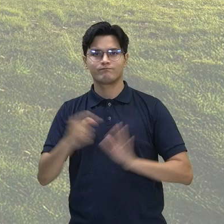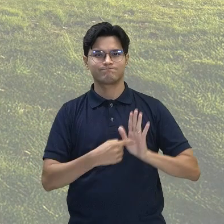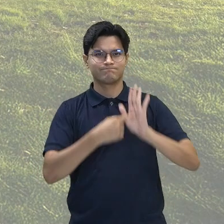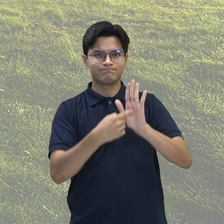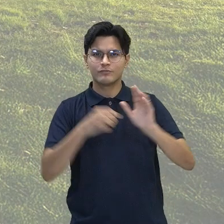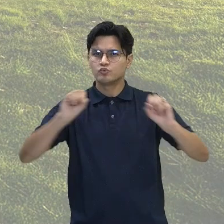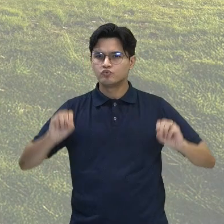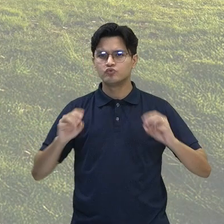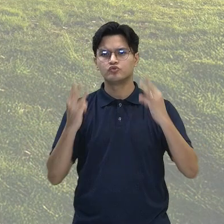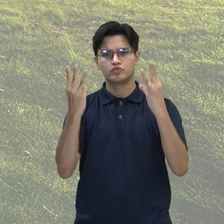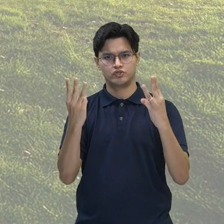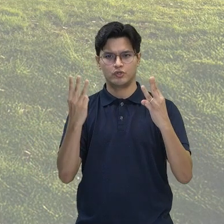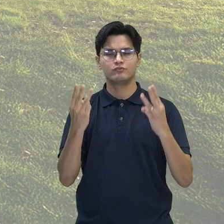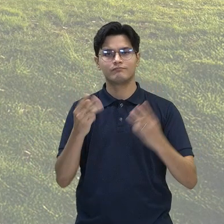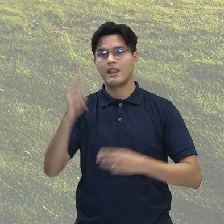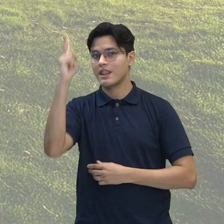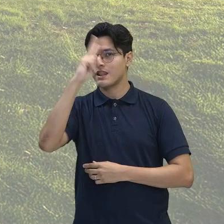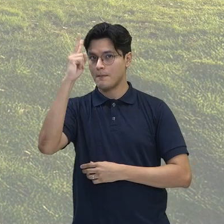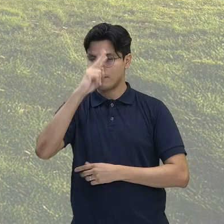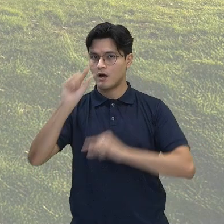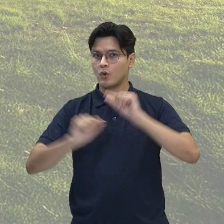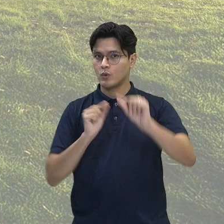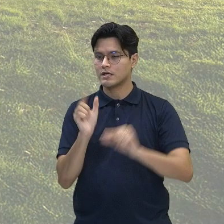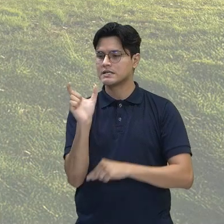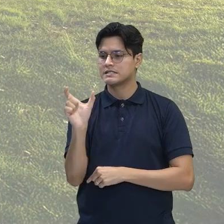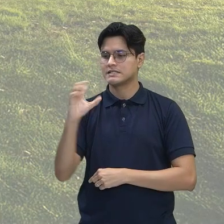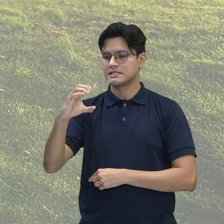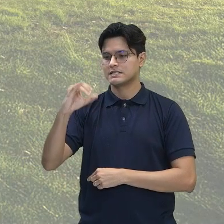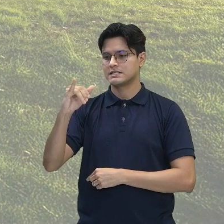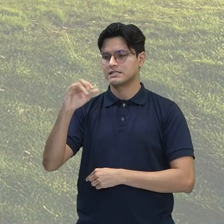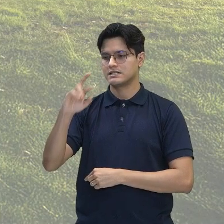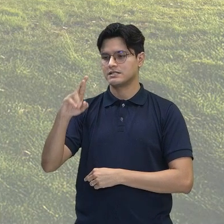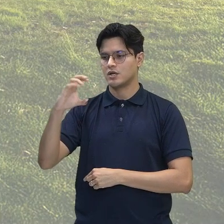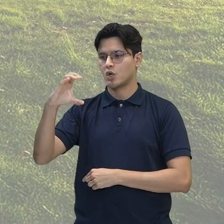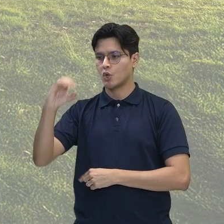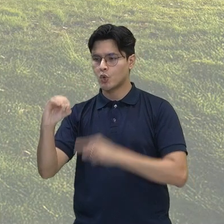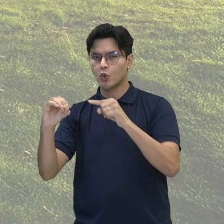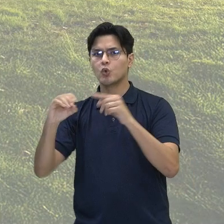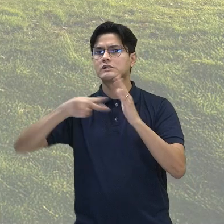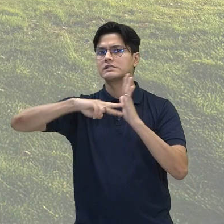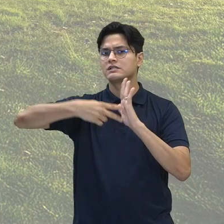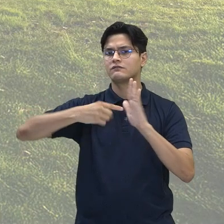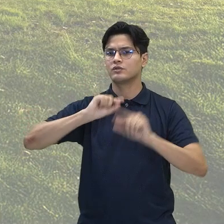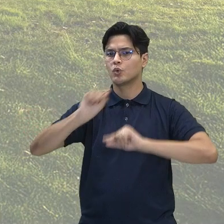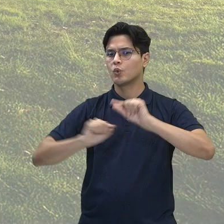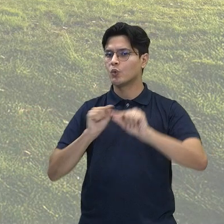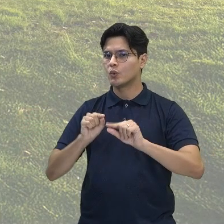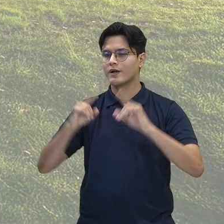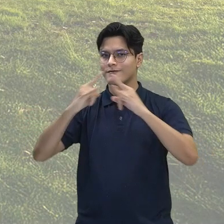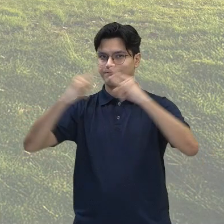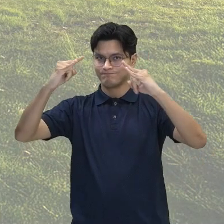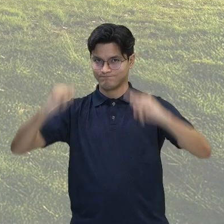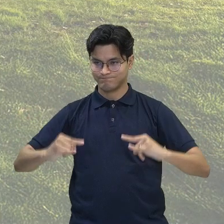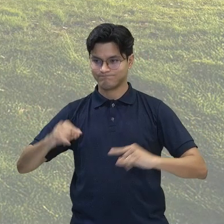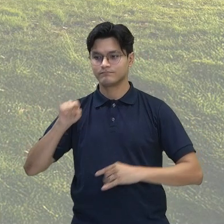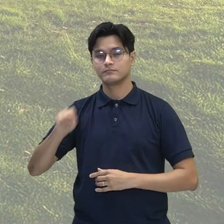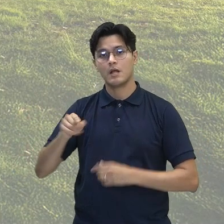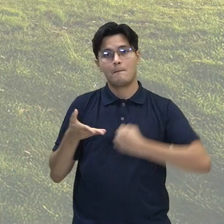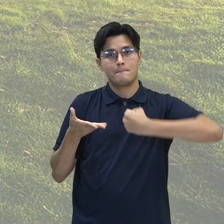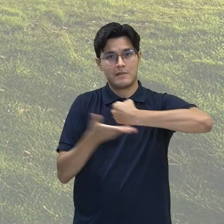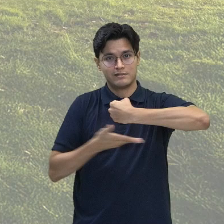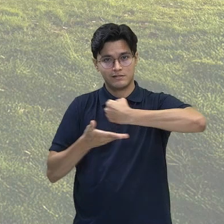a origem da palavra e o que significa. Então, observe. Circo vem do latim circus, que quer